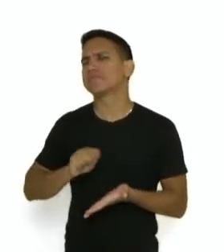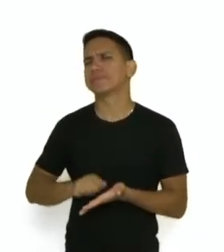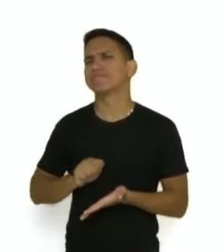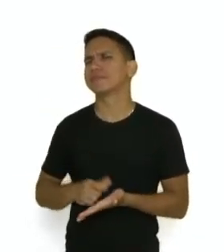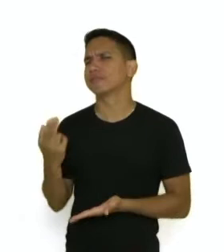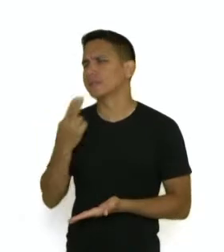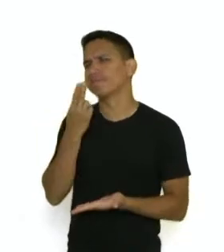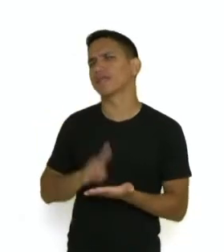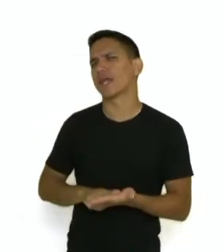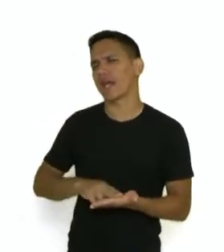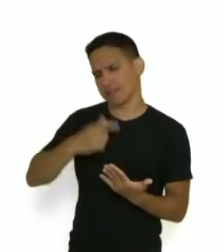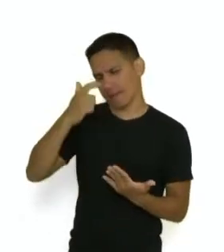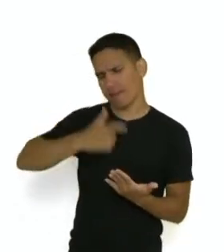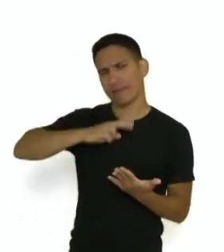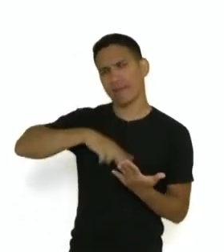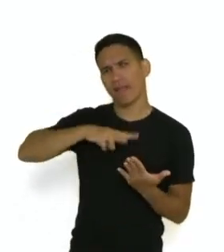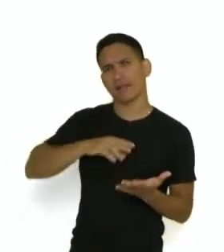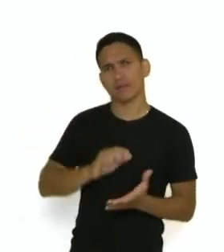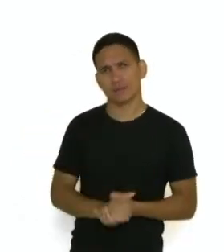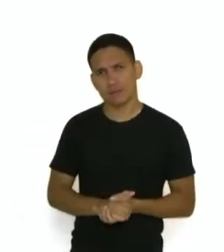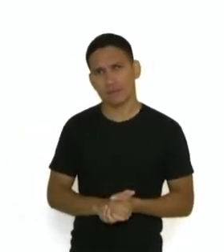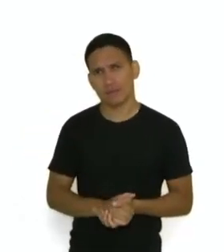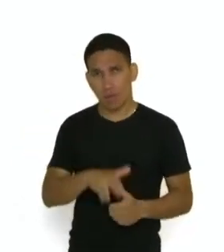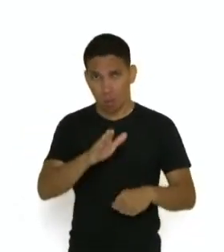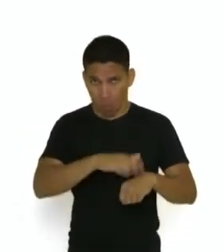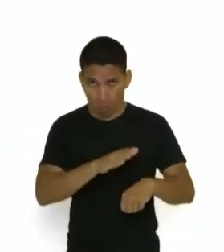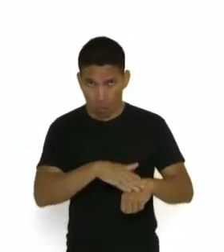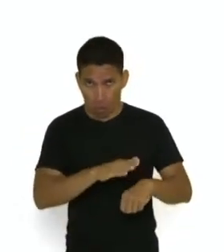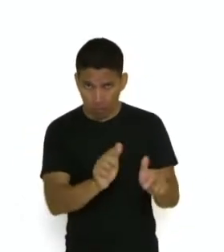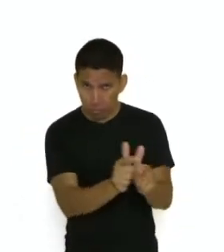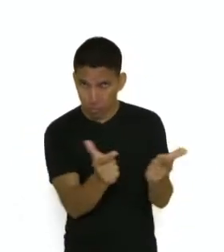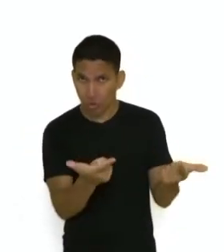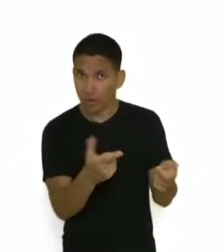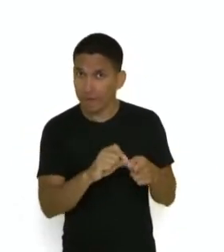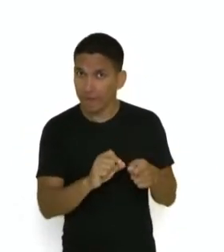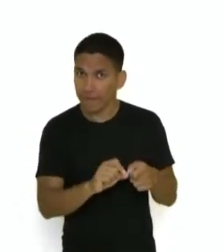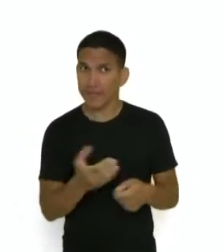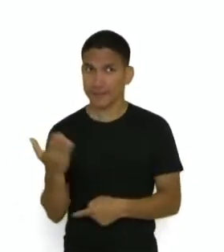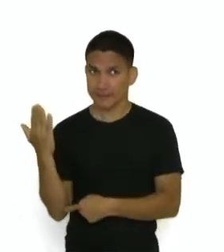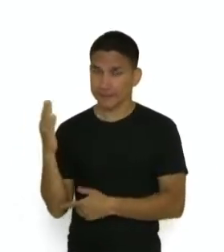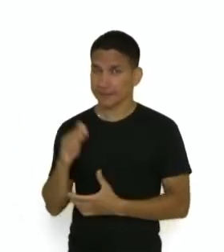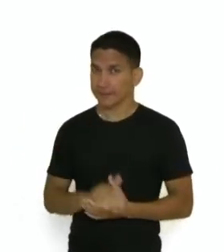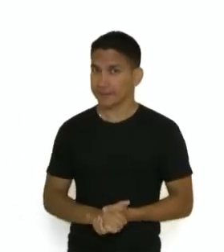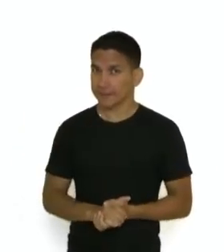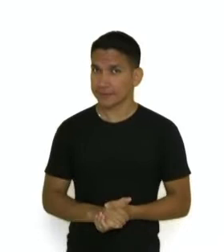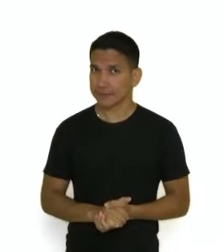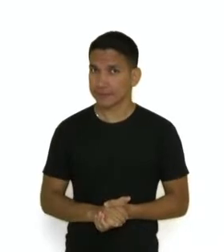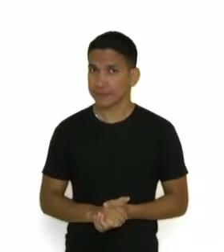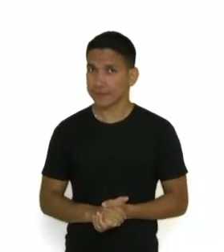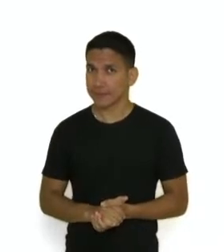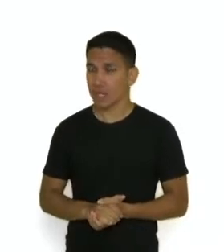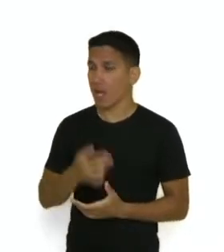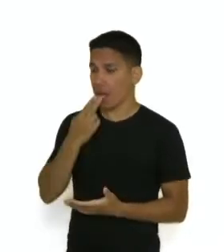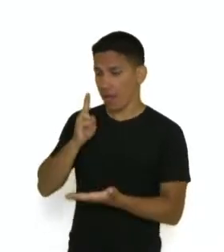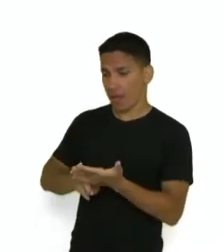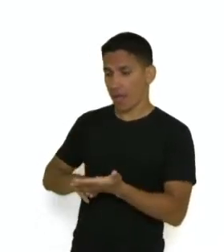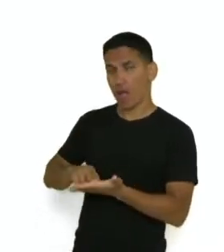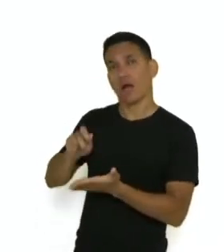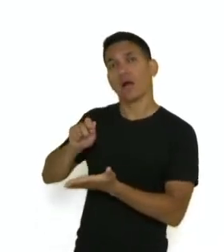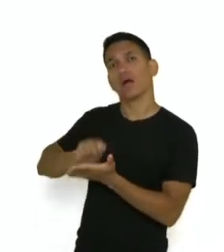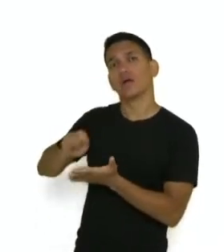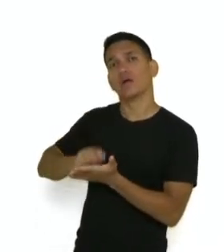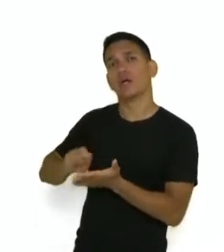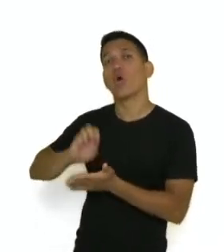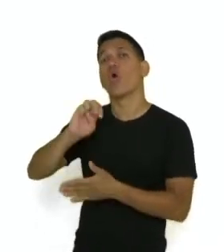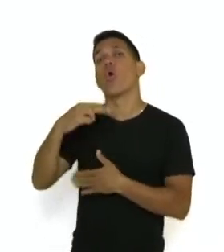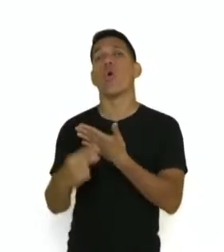leitor? O jornal Comércio de Jaú? Carta do leitor Consumismo? Ou José